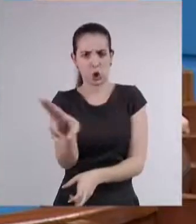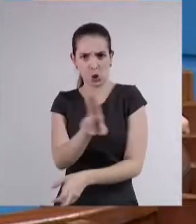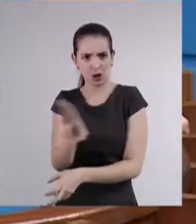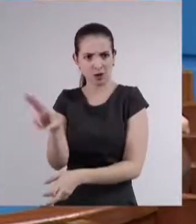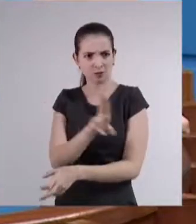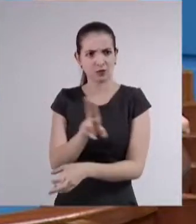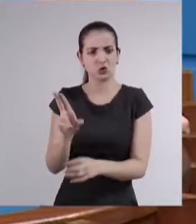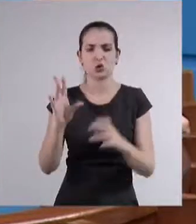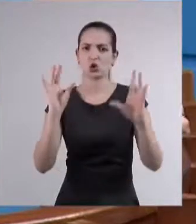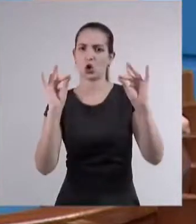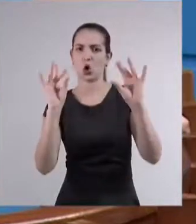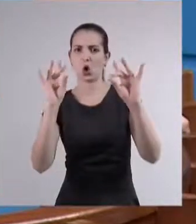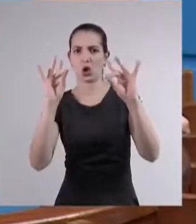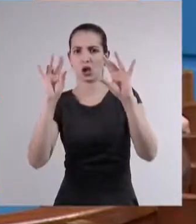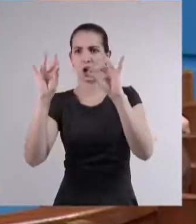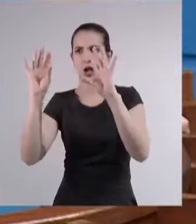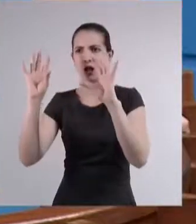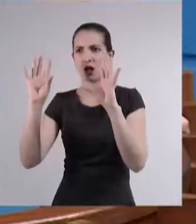estampado em adesivos,